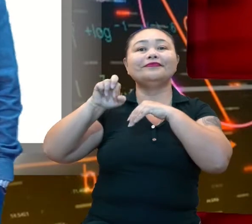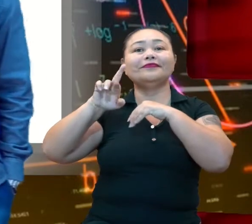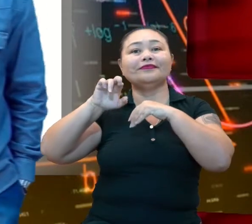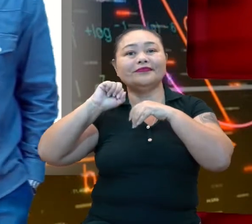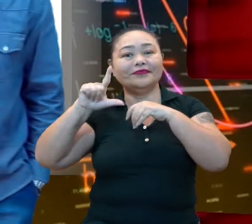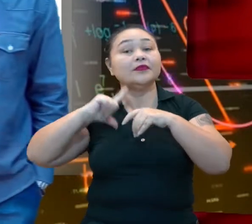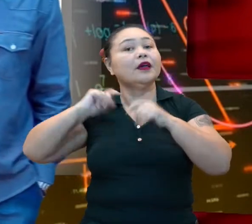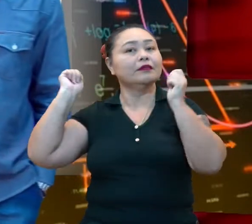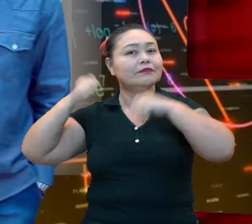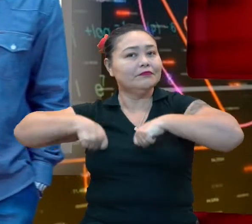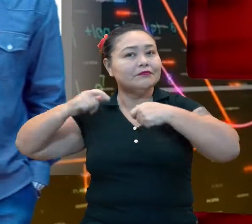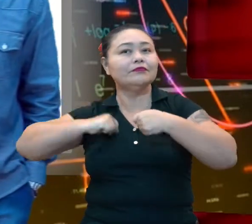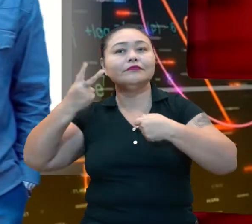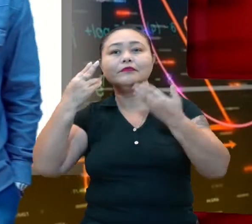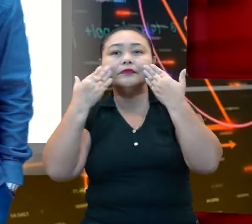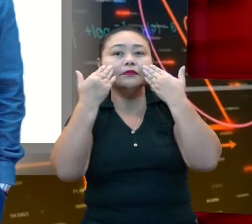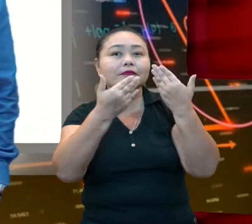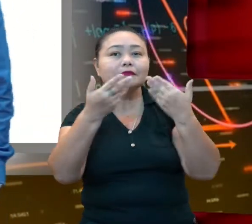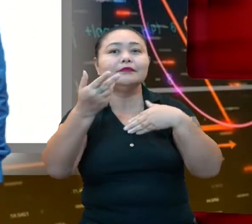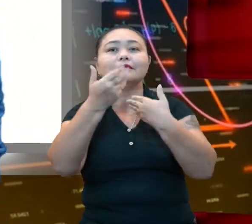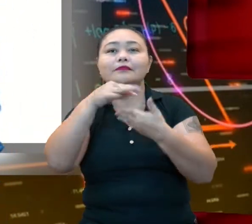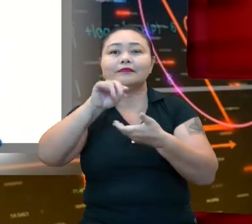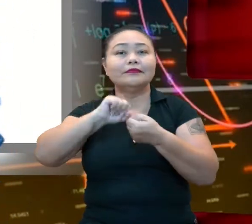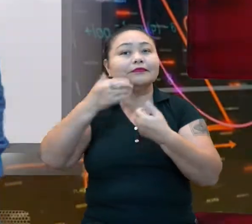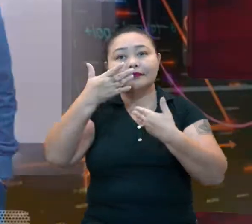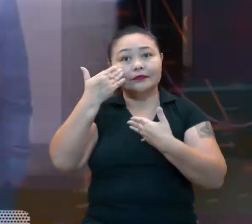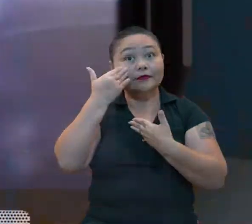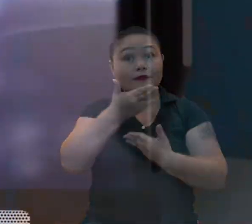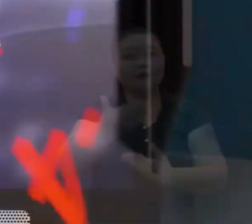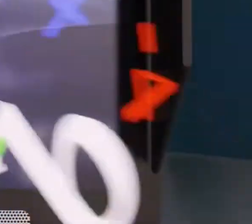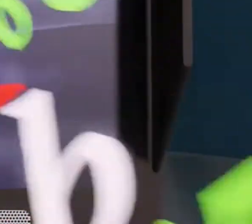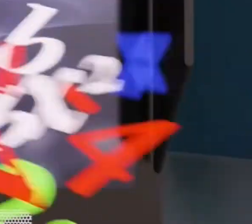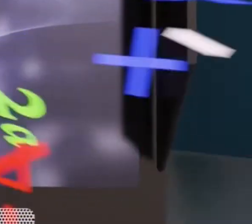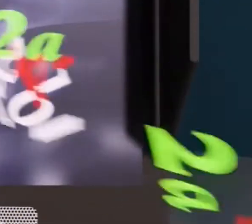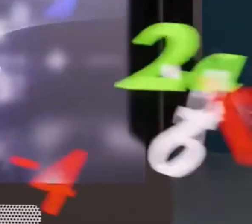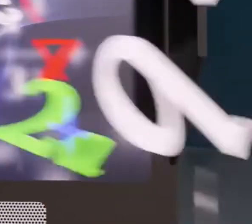é possível visualizar a trigonometria. Vamos assistir.